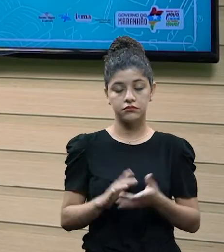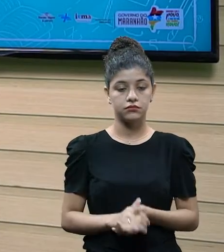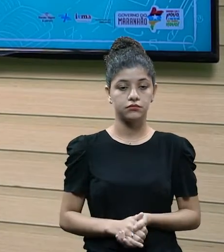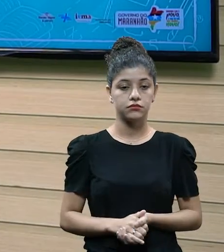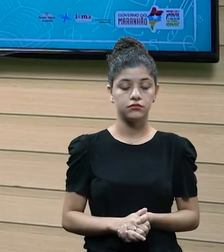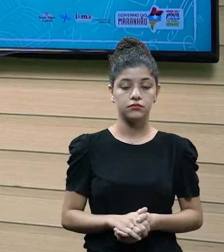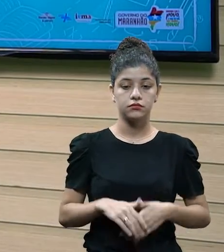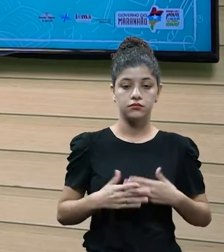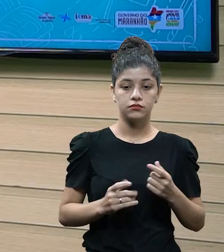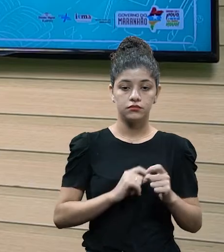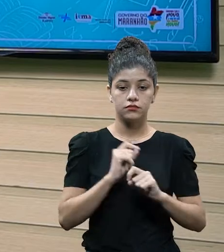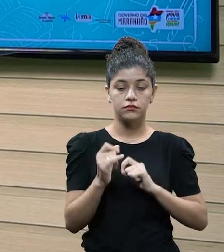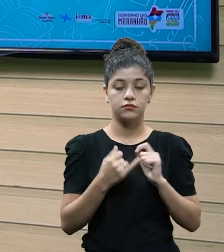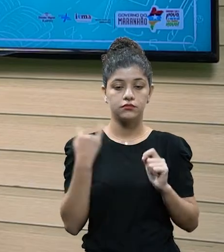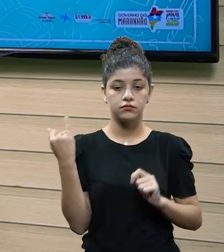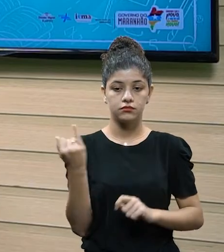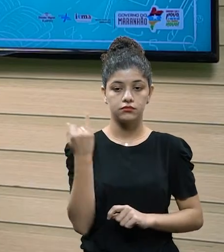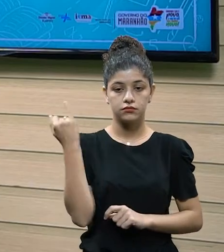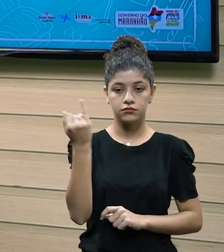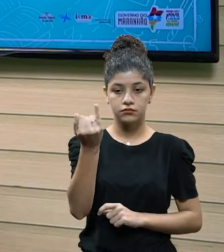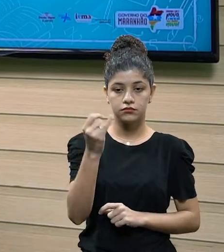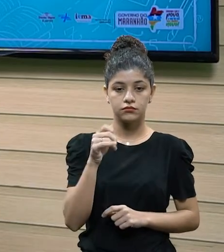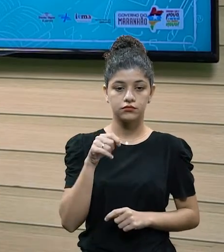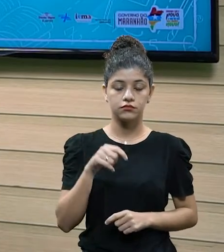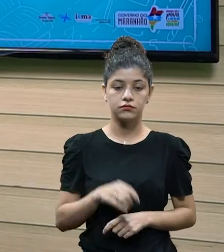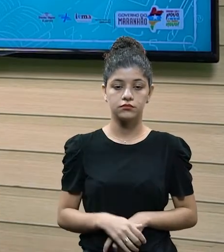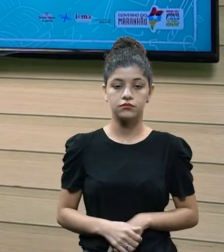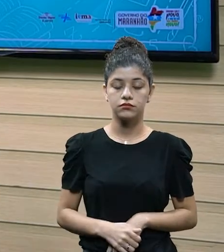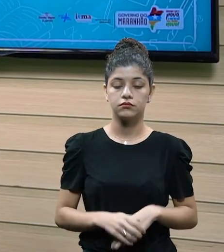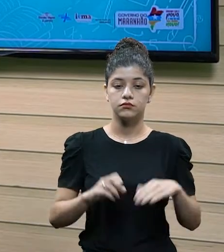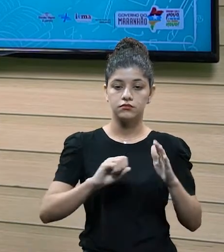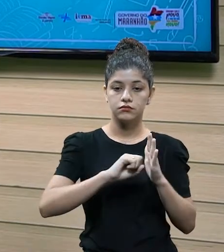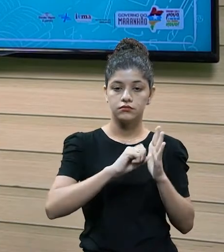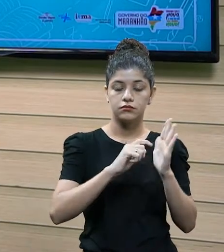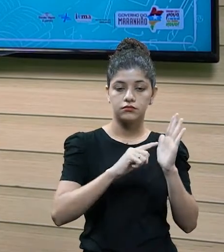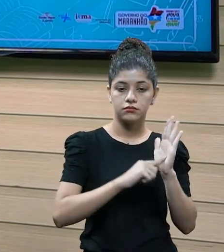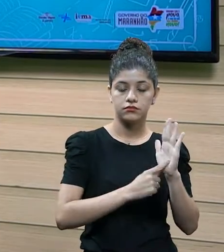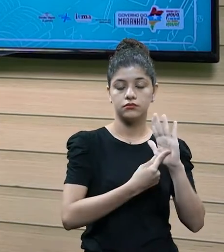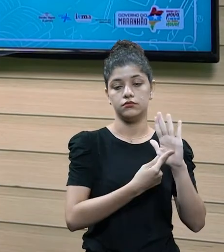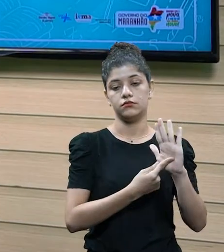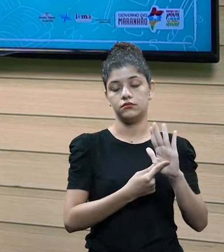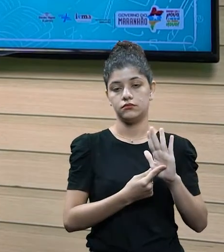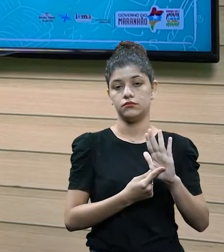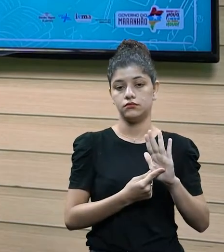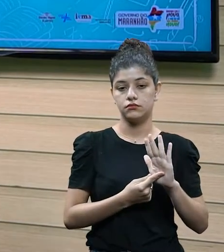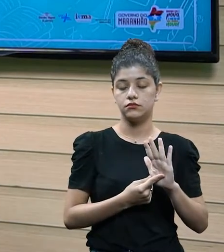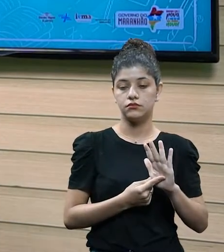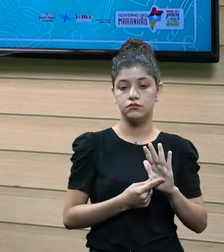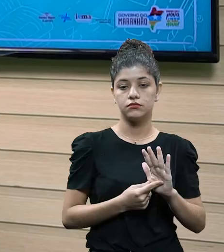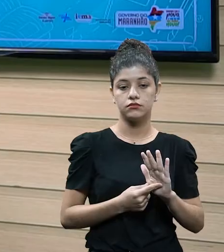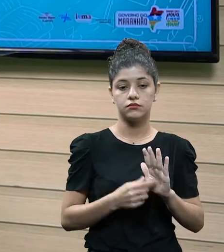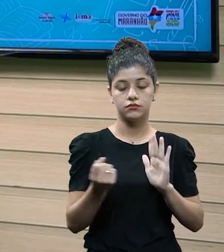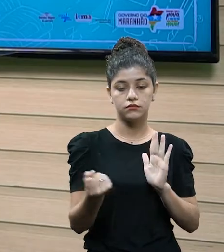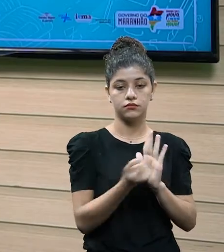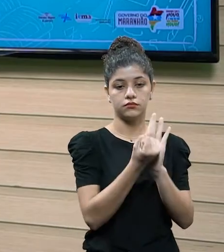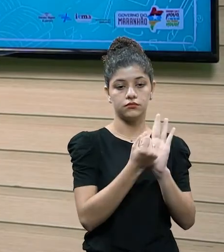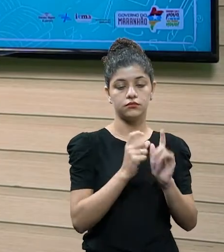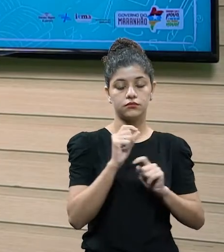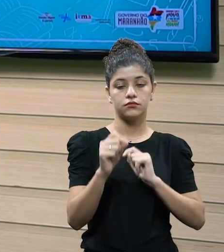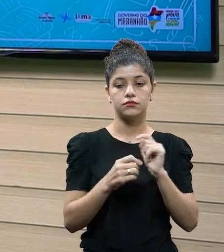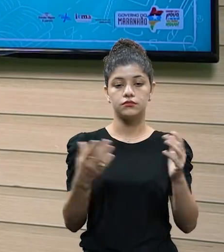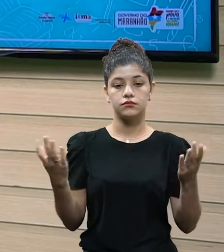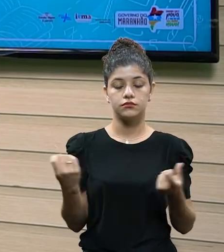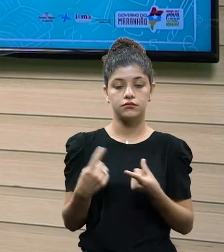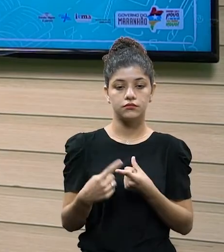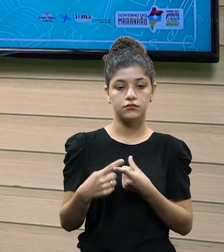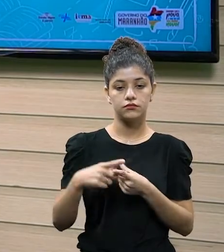Jamais. Então, isso é muito importante, né? Então, não esqueçam, marcas consolidadas, marcas reconhecidas no mercado, elas só são isso